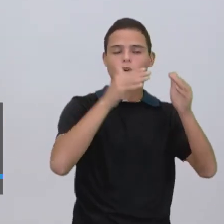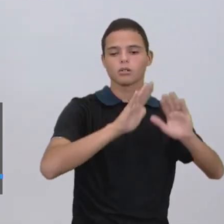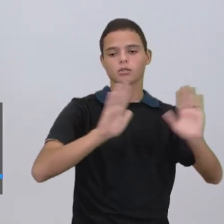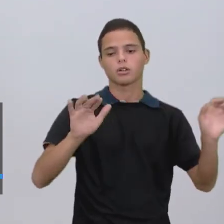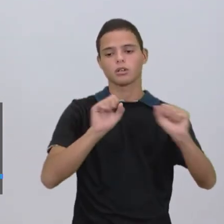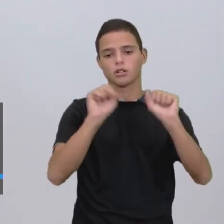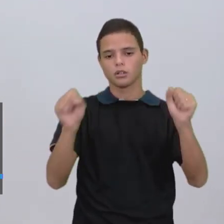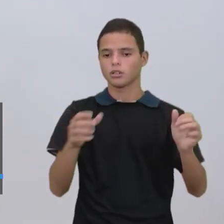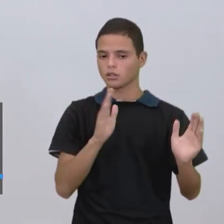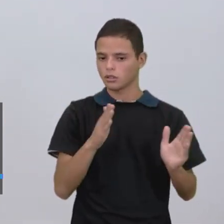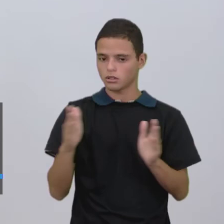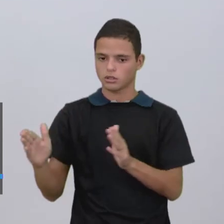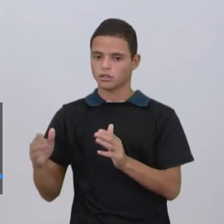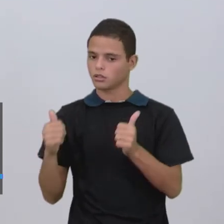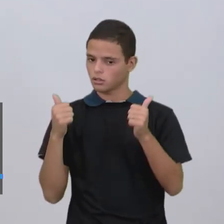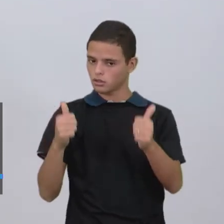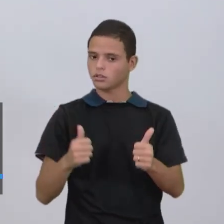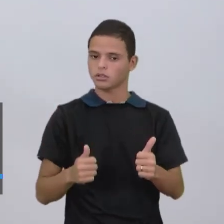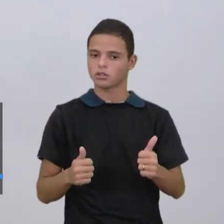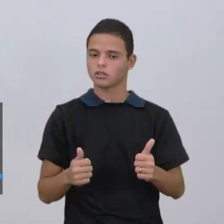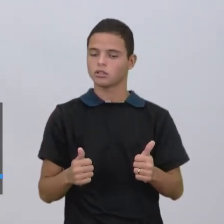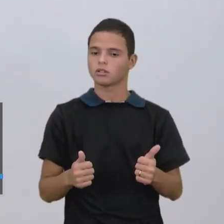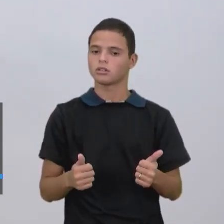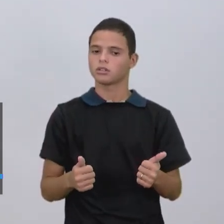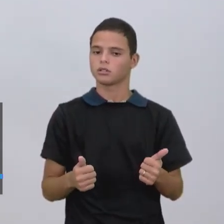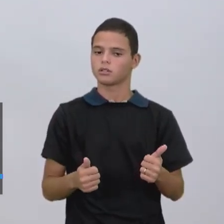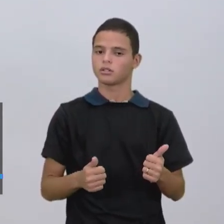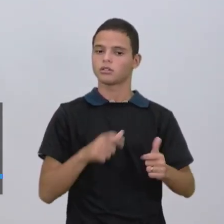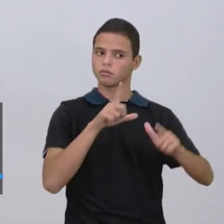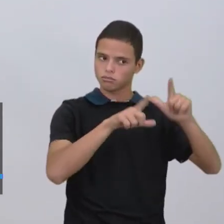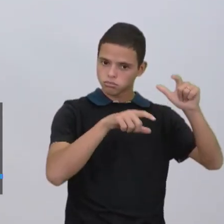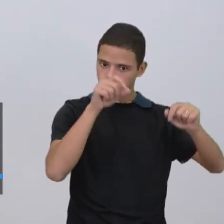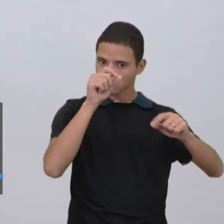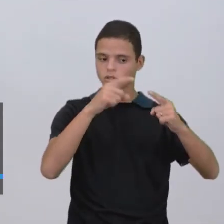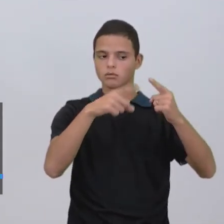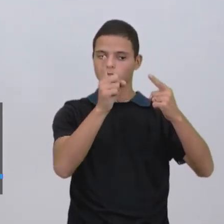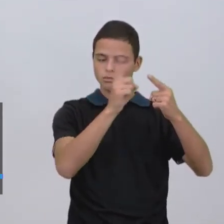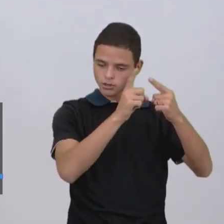errei o nome dessa vez. Sistemática, tá. Então, aleatório, escolher qualquer um